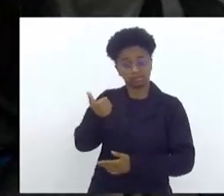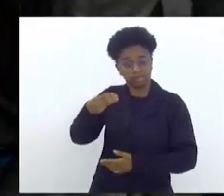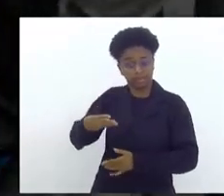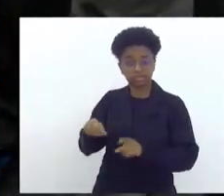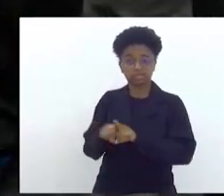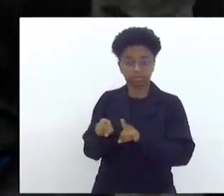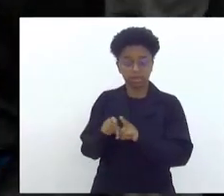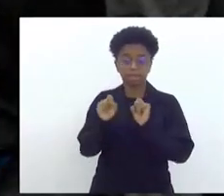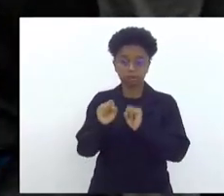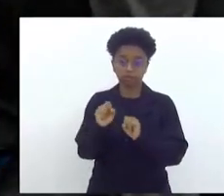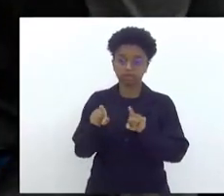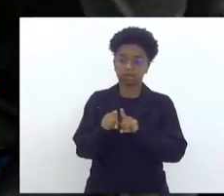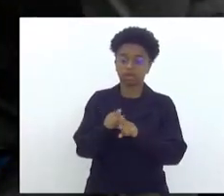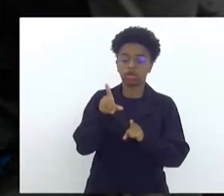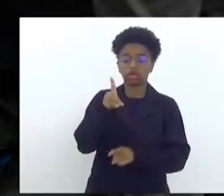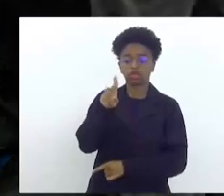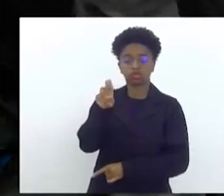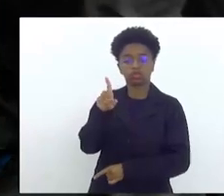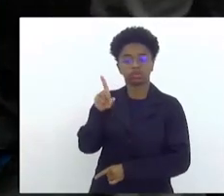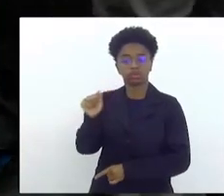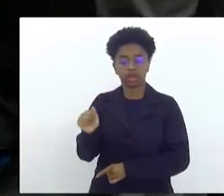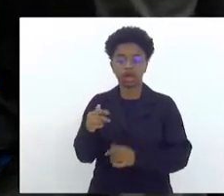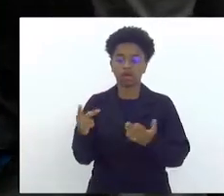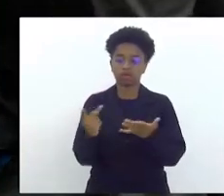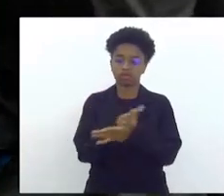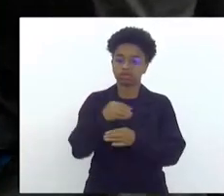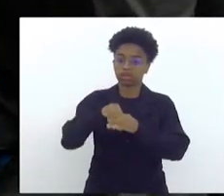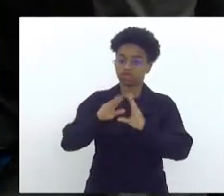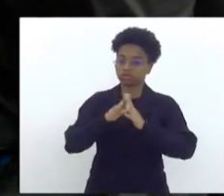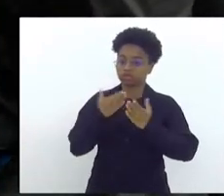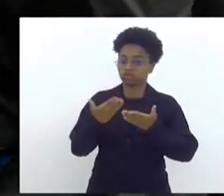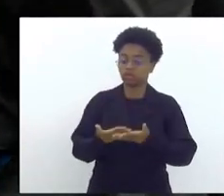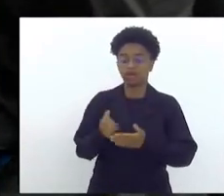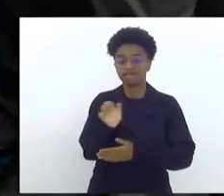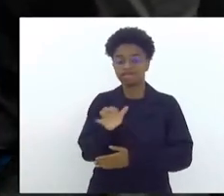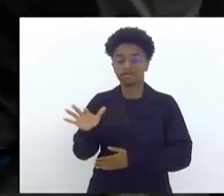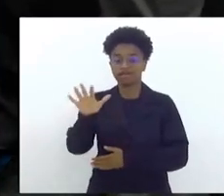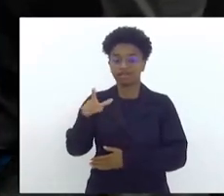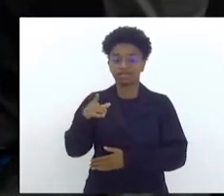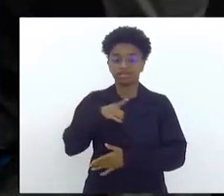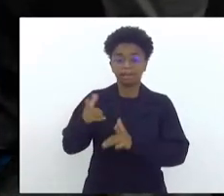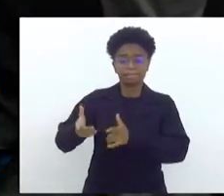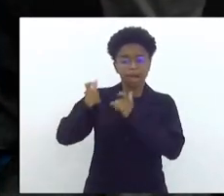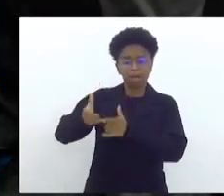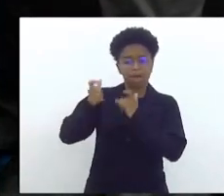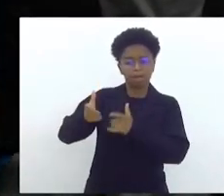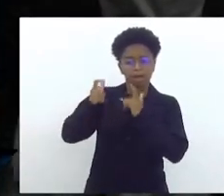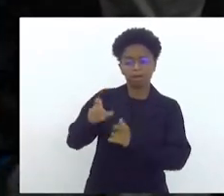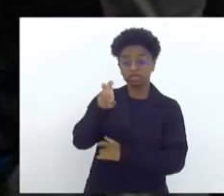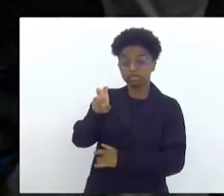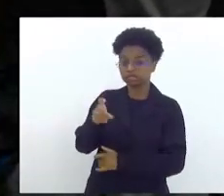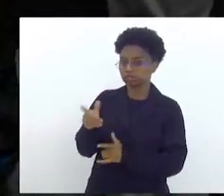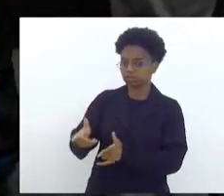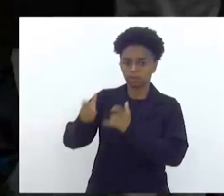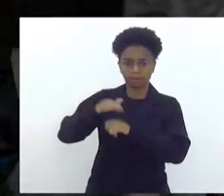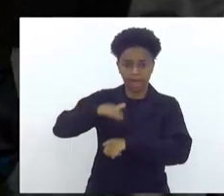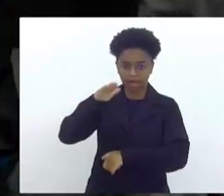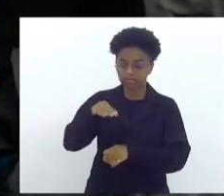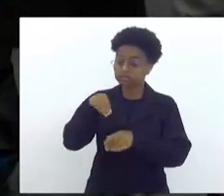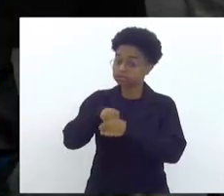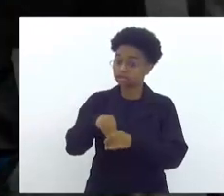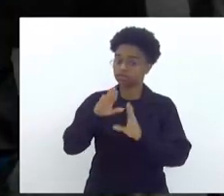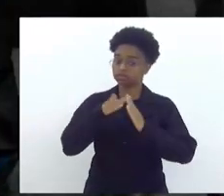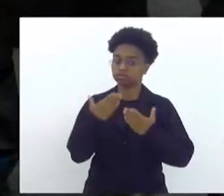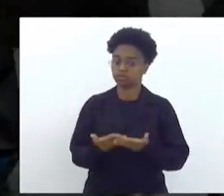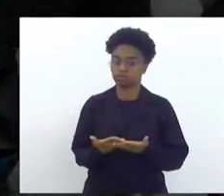ser a Duda como aconteceu em um CIEP na favela do Acari que ela levou mais de cinco tiros dentro do